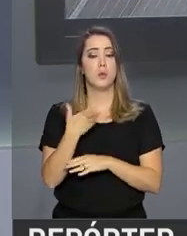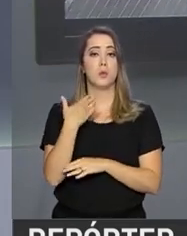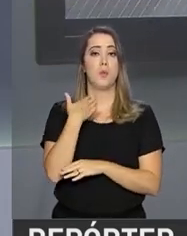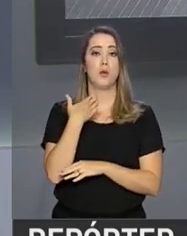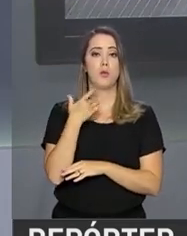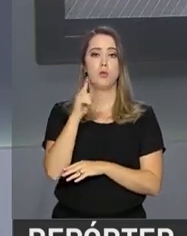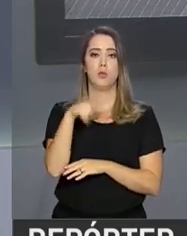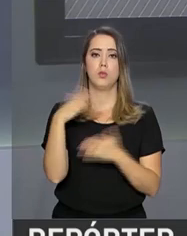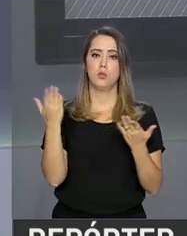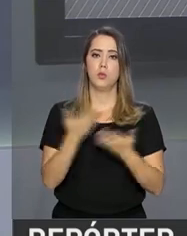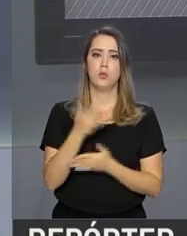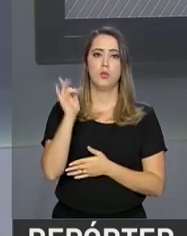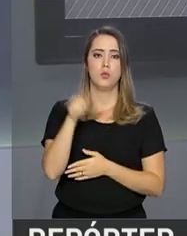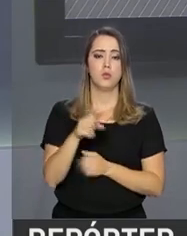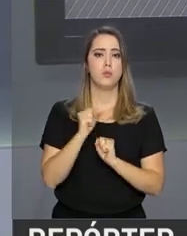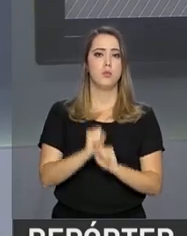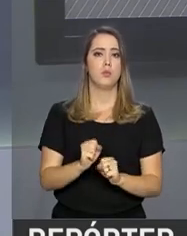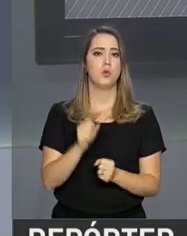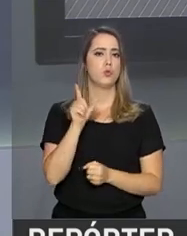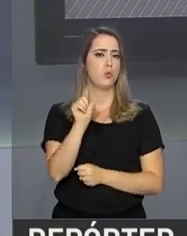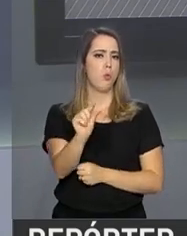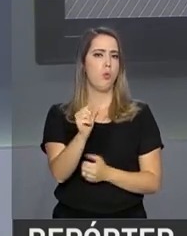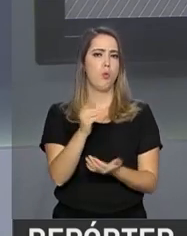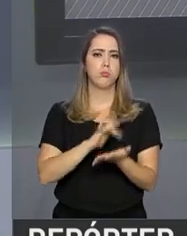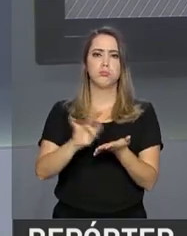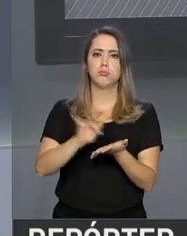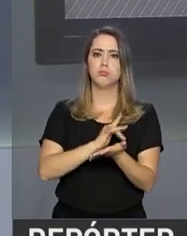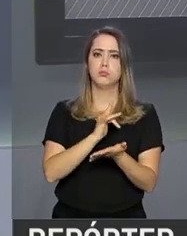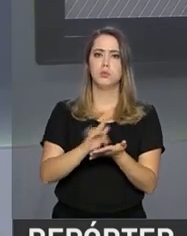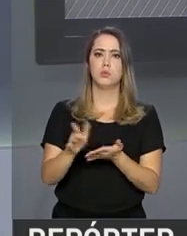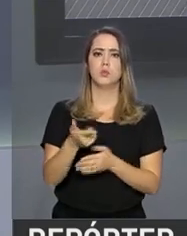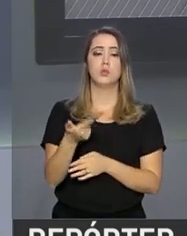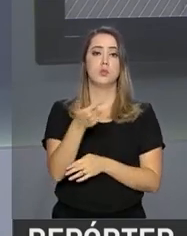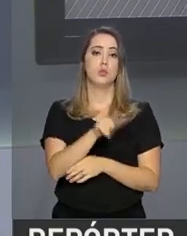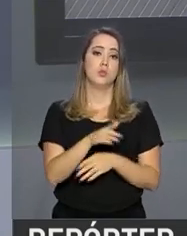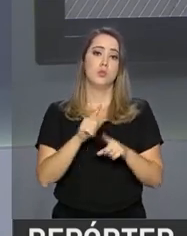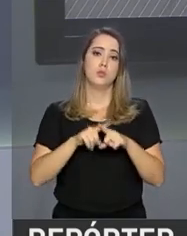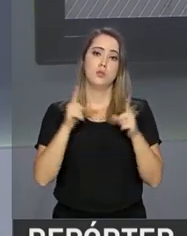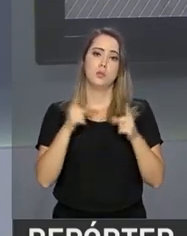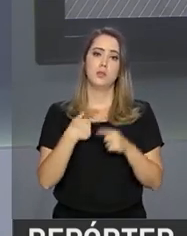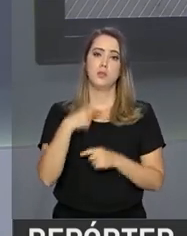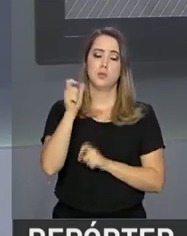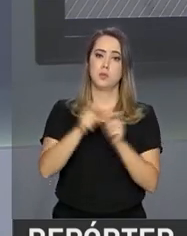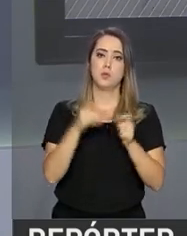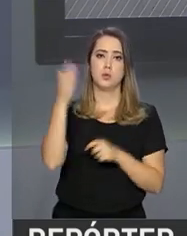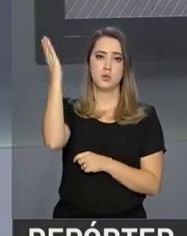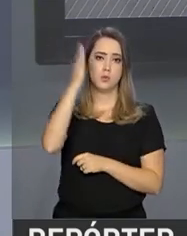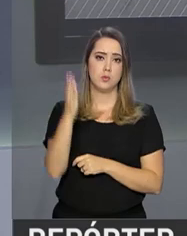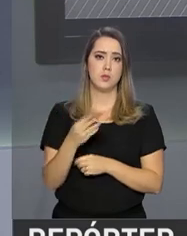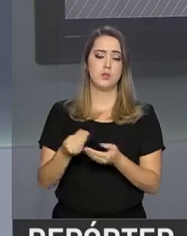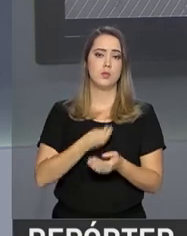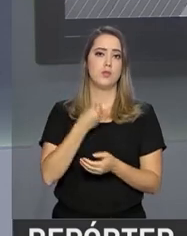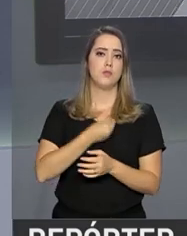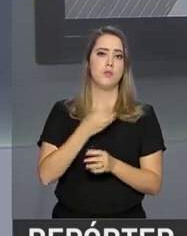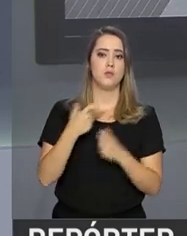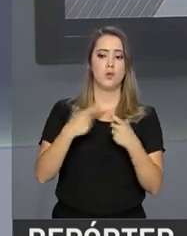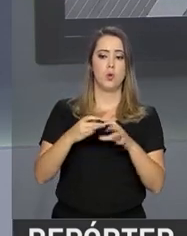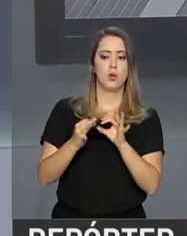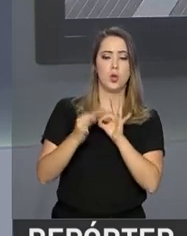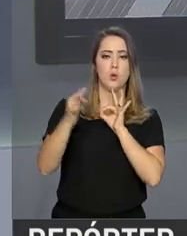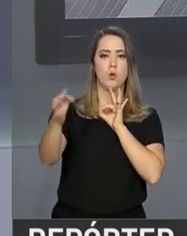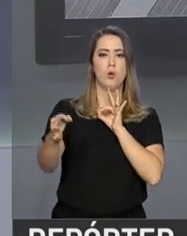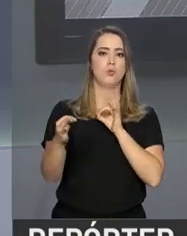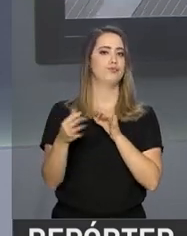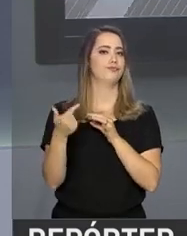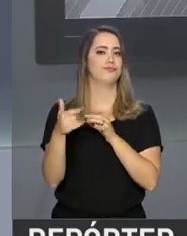bancária agora pode ser feito com poucos cliques no celular por outro lado ainda tem gente no brasil que mora em regiões sem acesso à